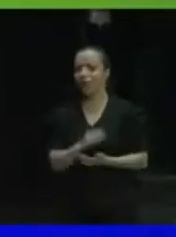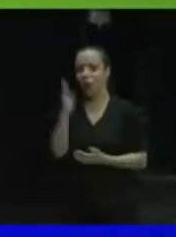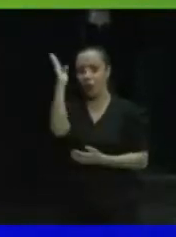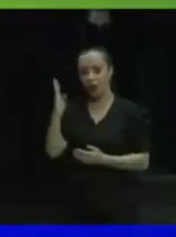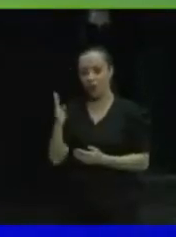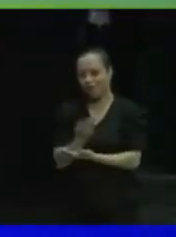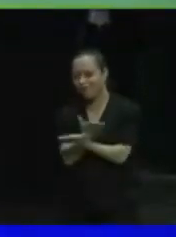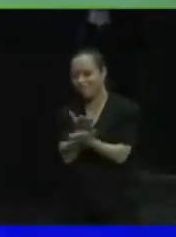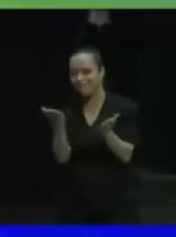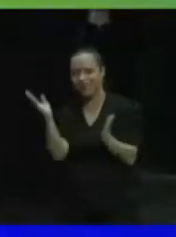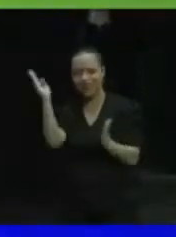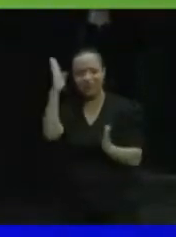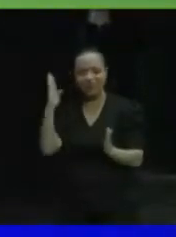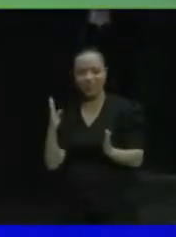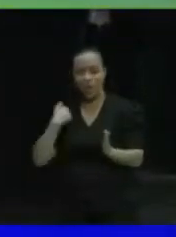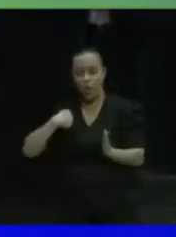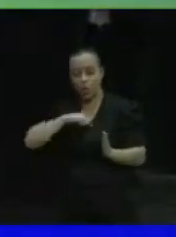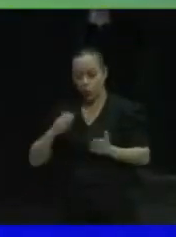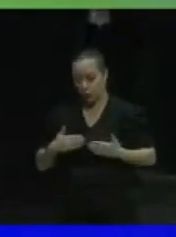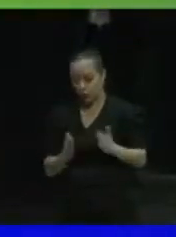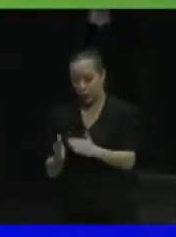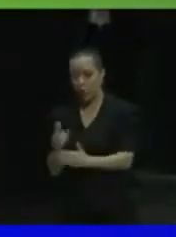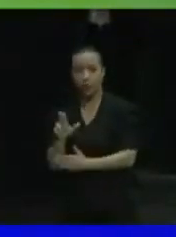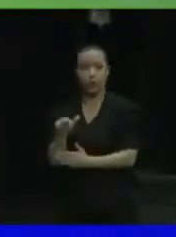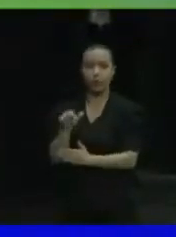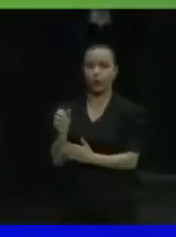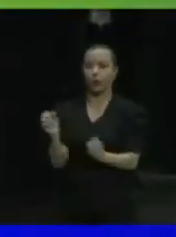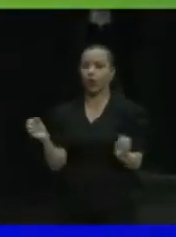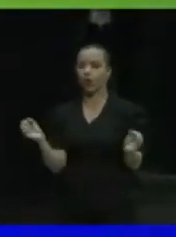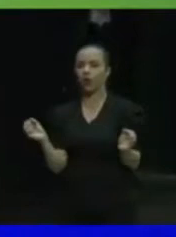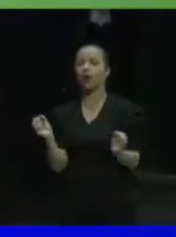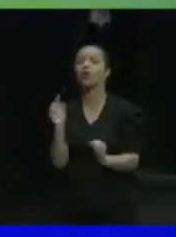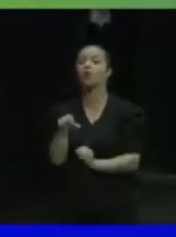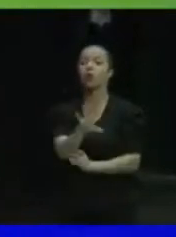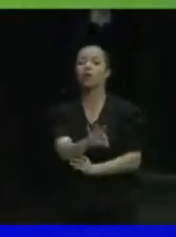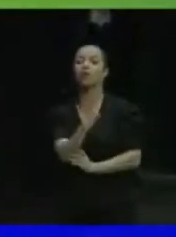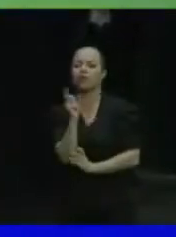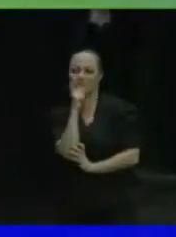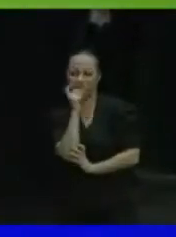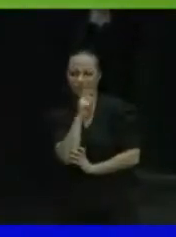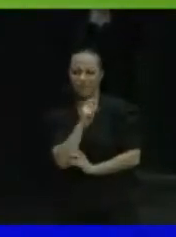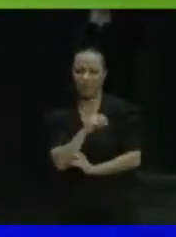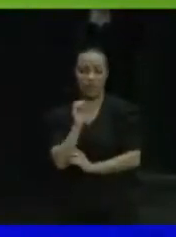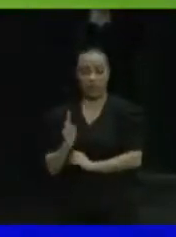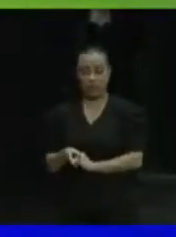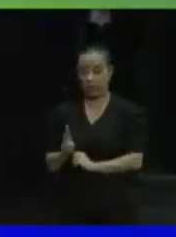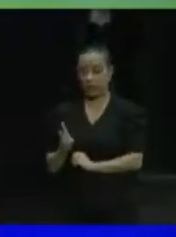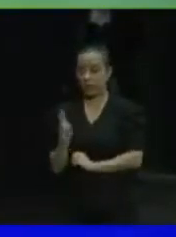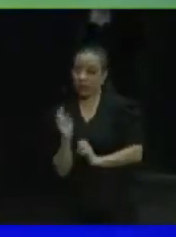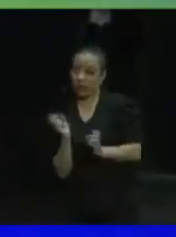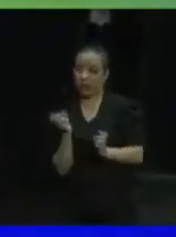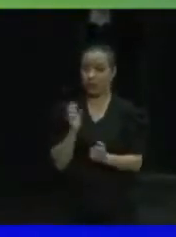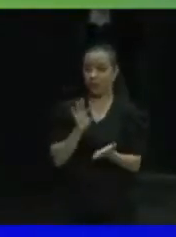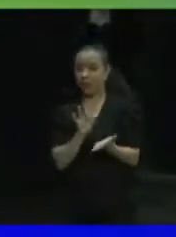brasileiros. Nosso caminho jamais será o da mentira, das verdades alternativas, ou